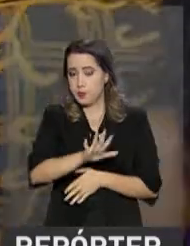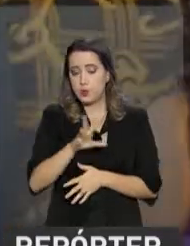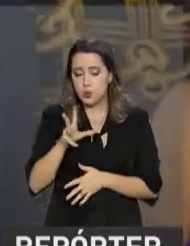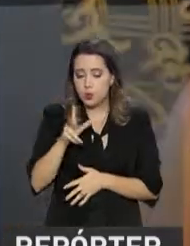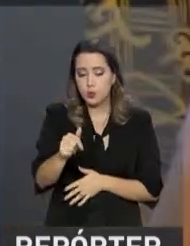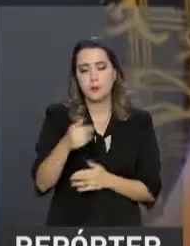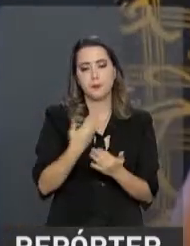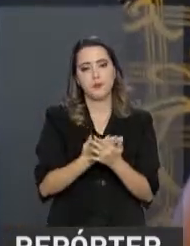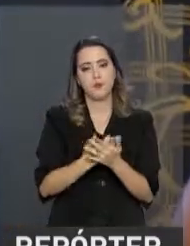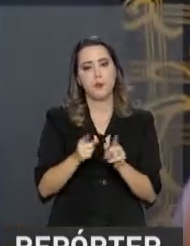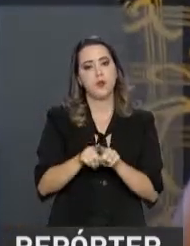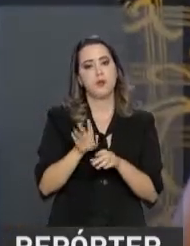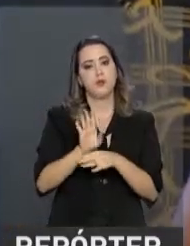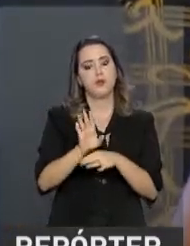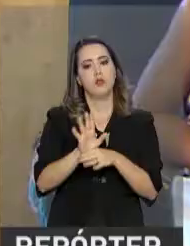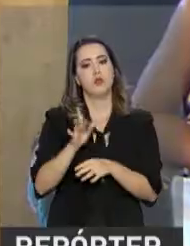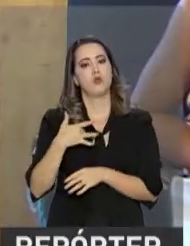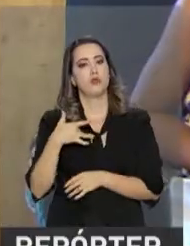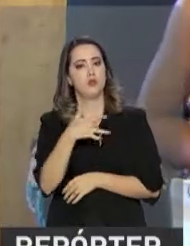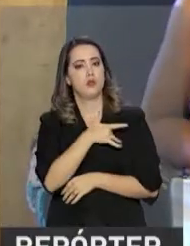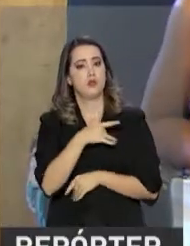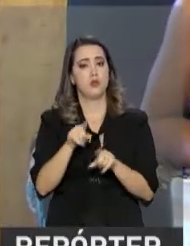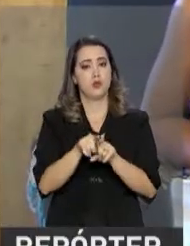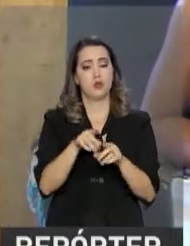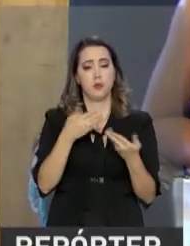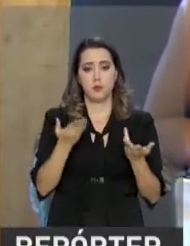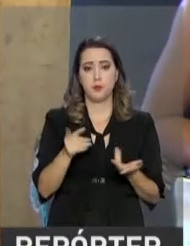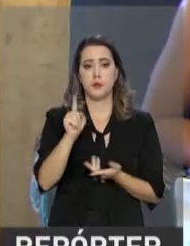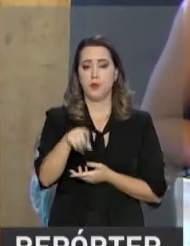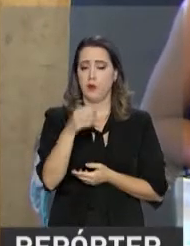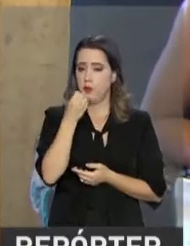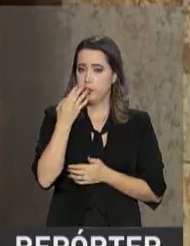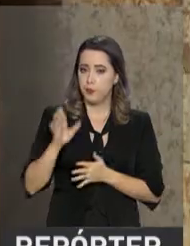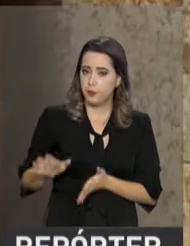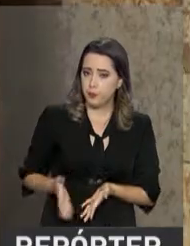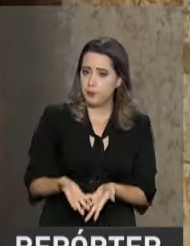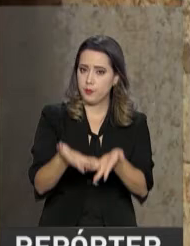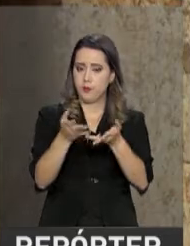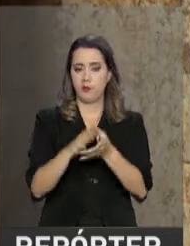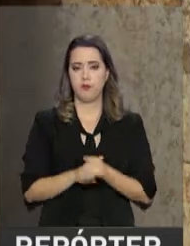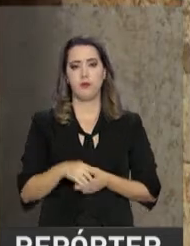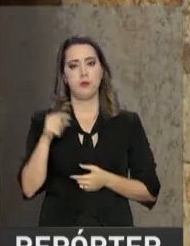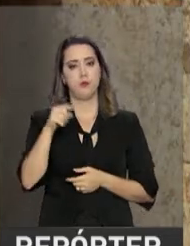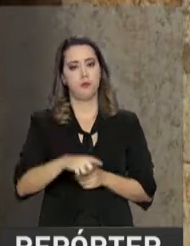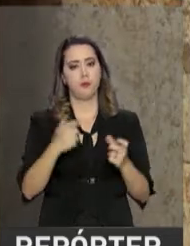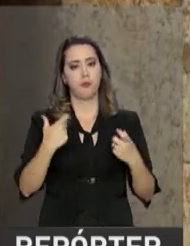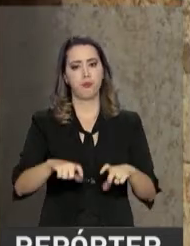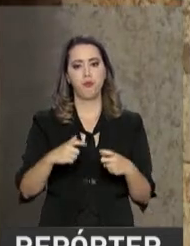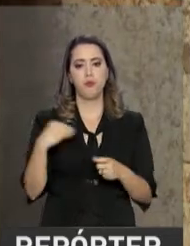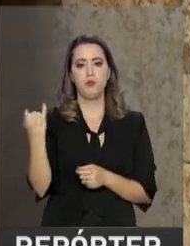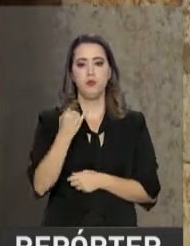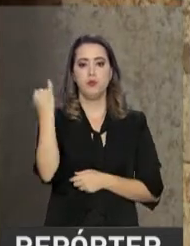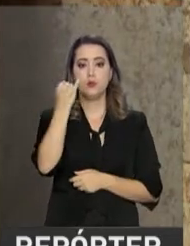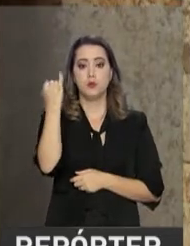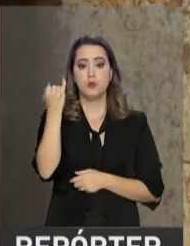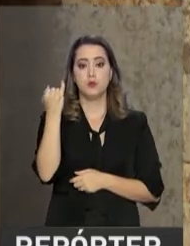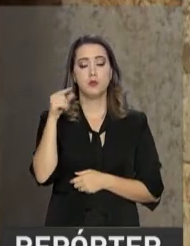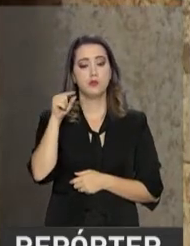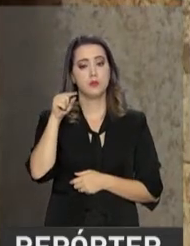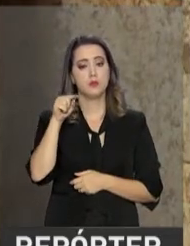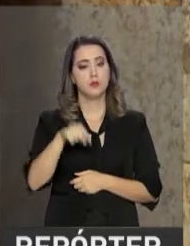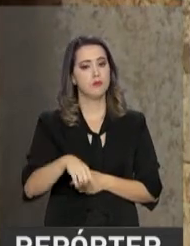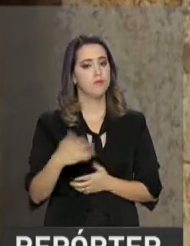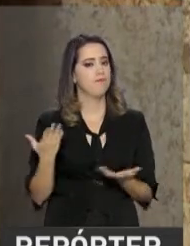reforçar o acompanhamento de saúde o que pra edna é um estímulo aqui na região que a importância é